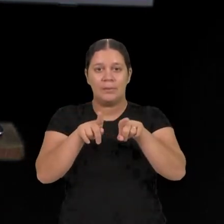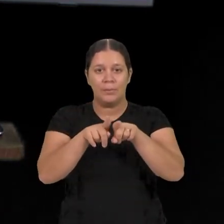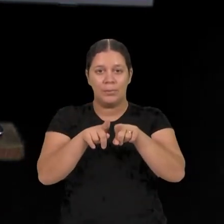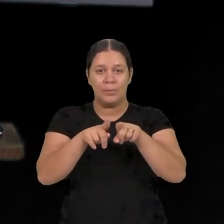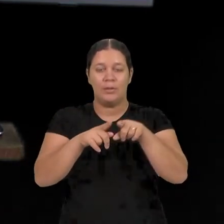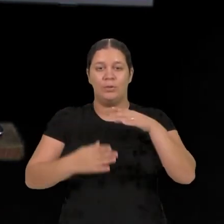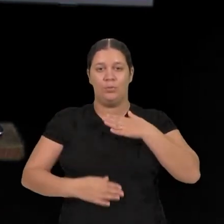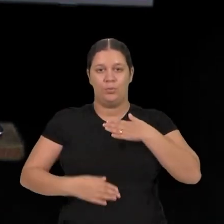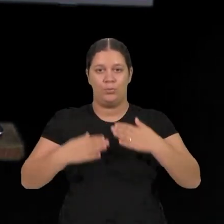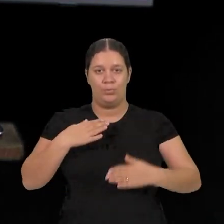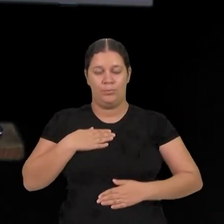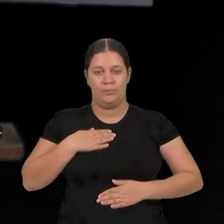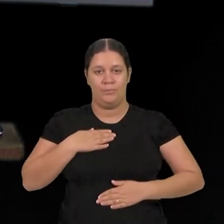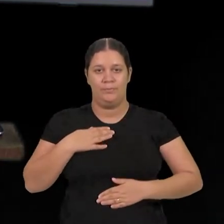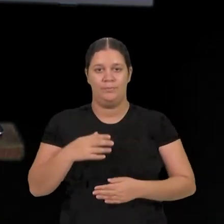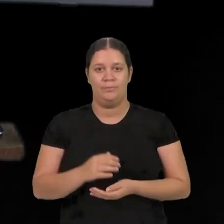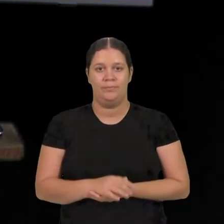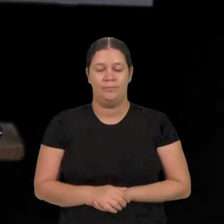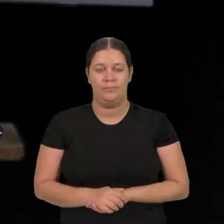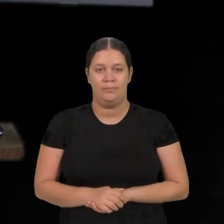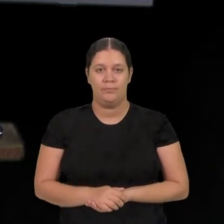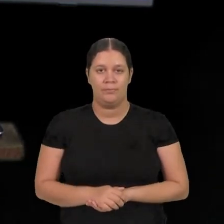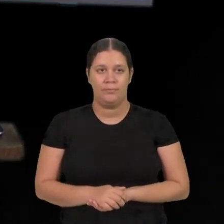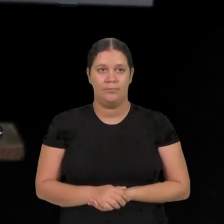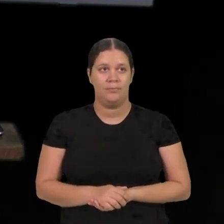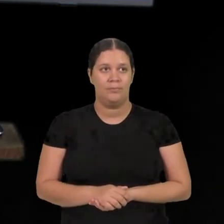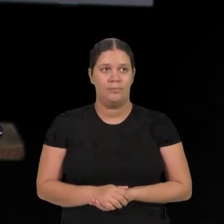funcionamento do corpo.